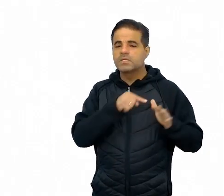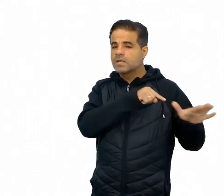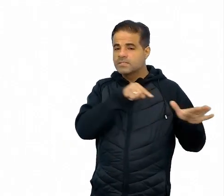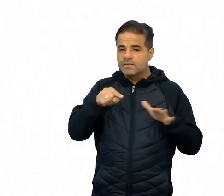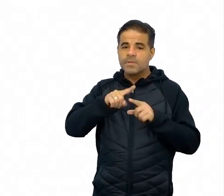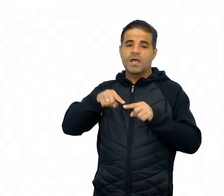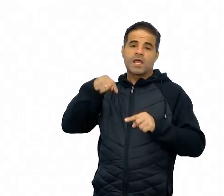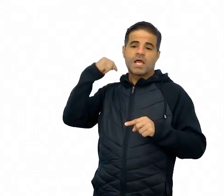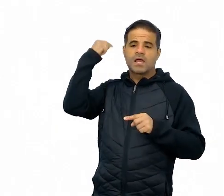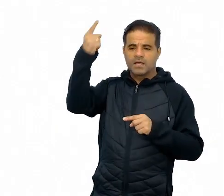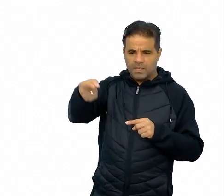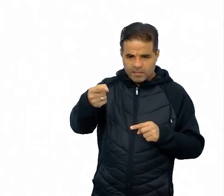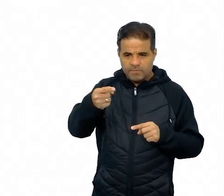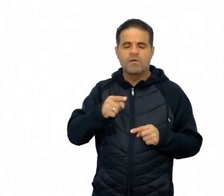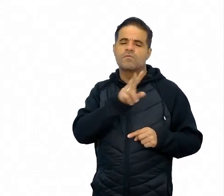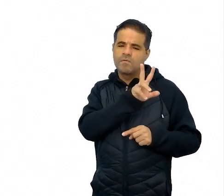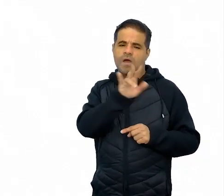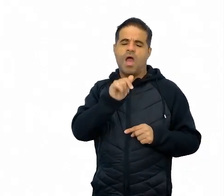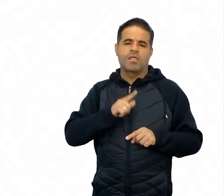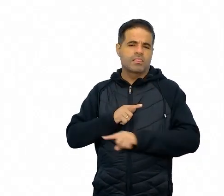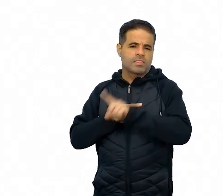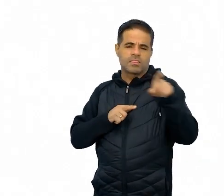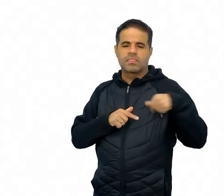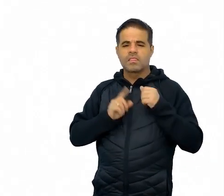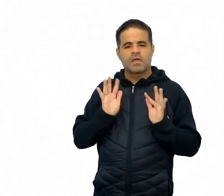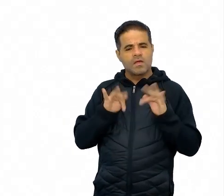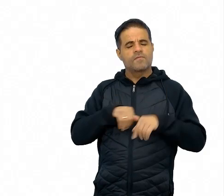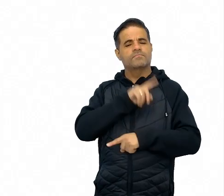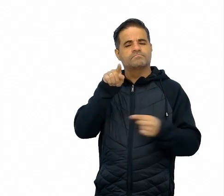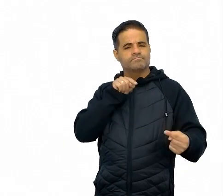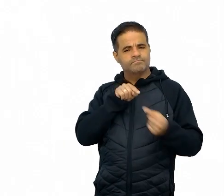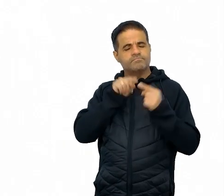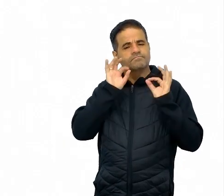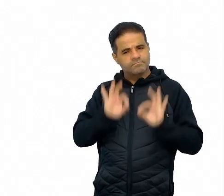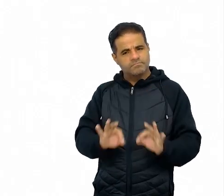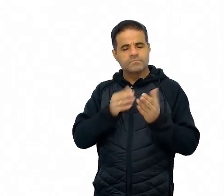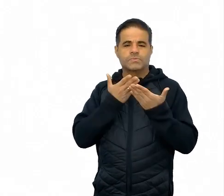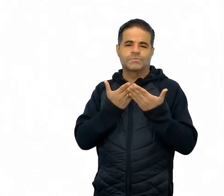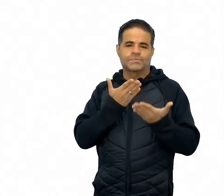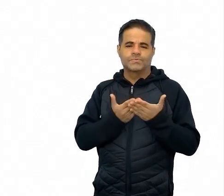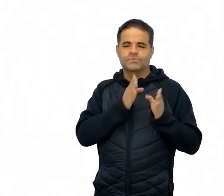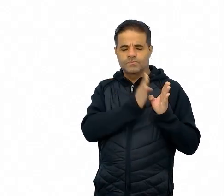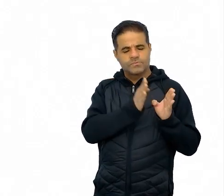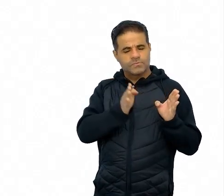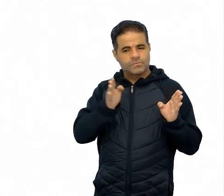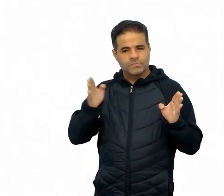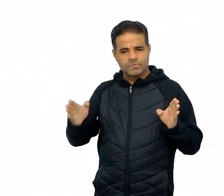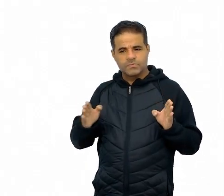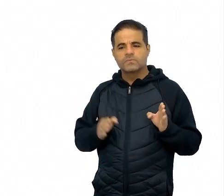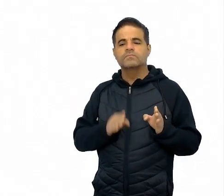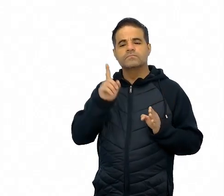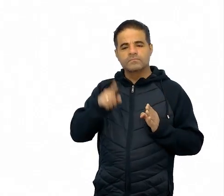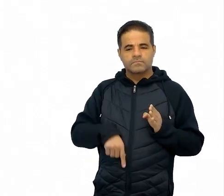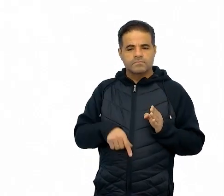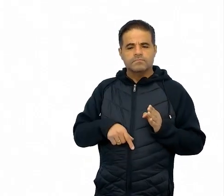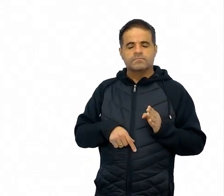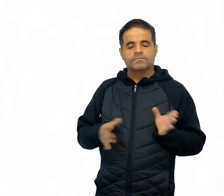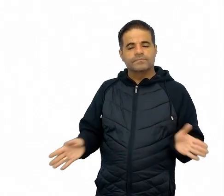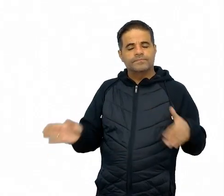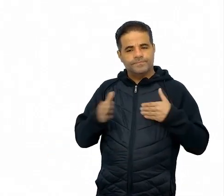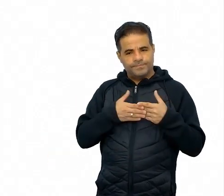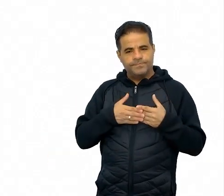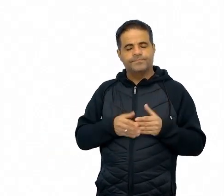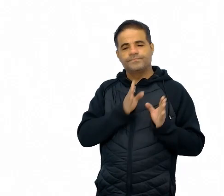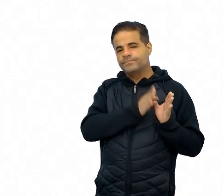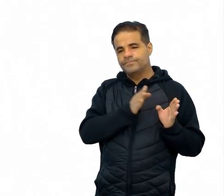que vem, vocês fazem a finalização do estudo da sequência e também do planejamento